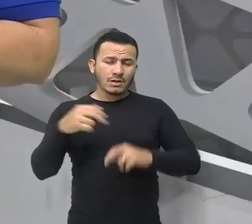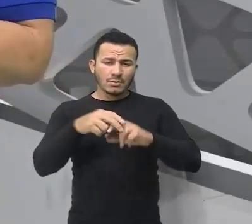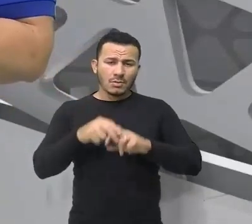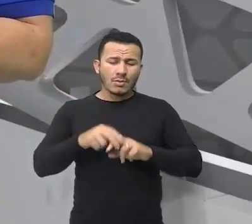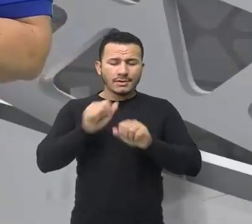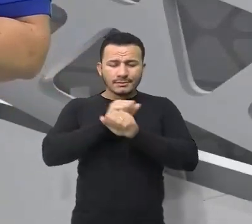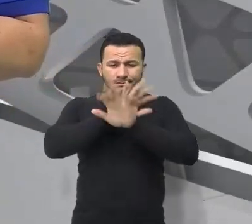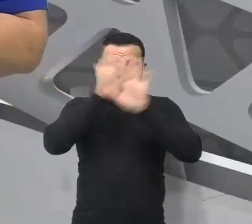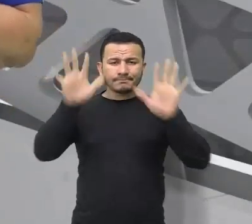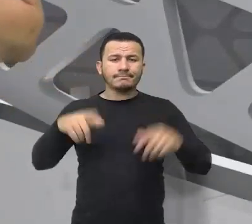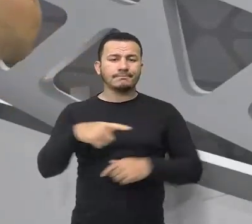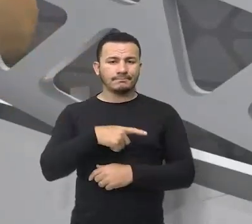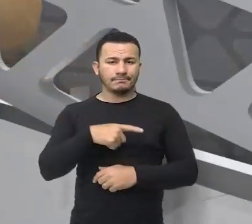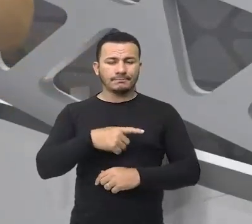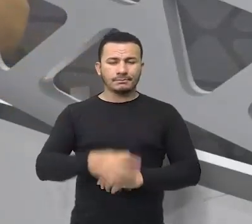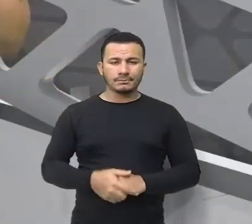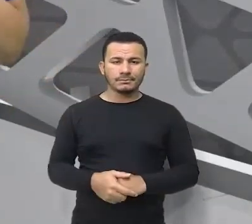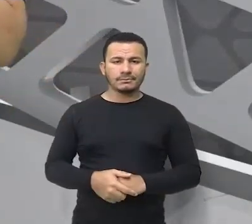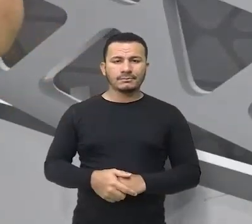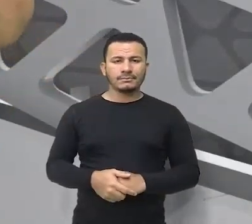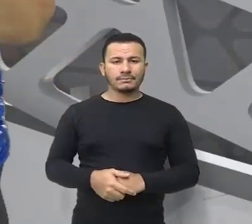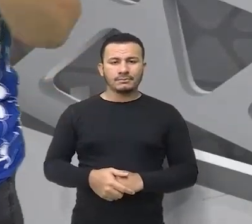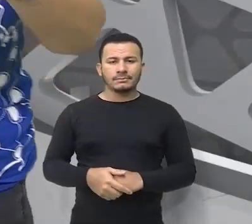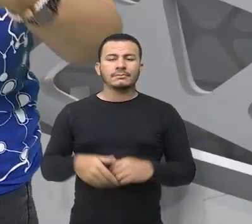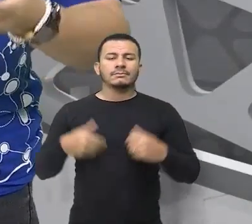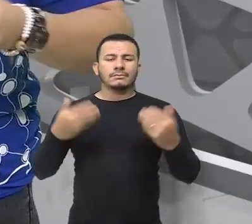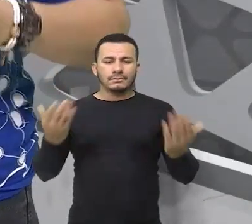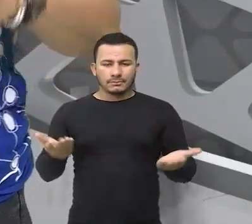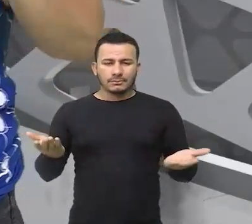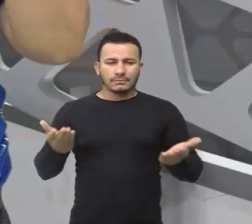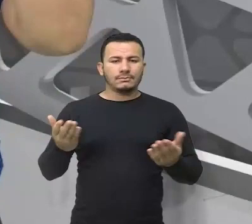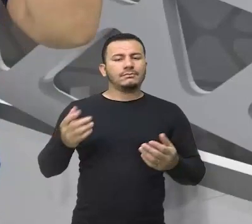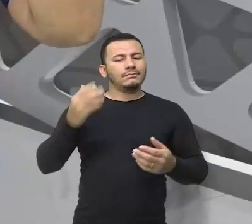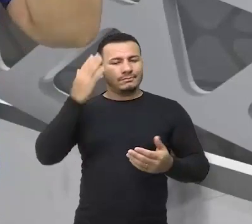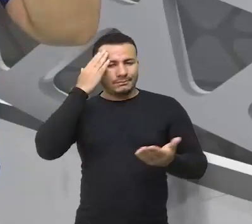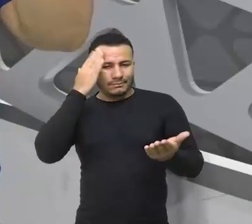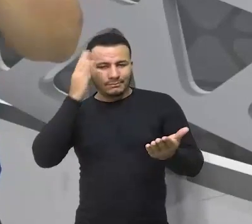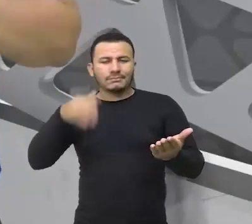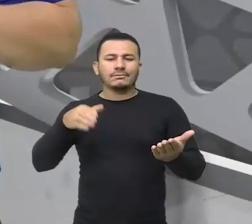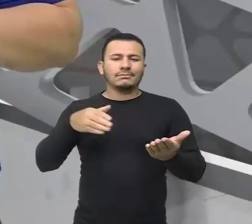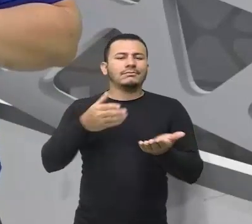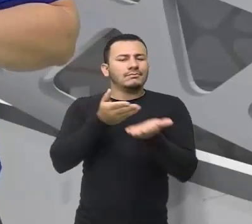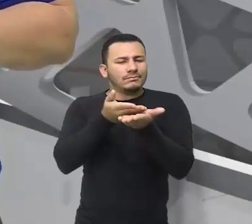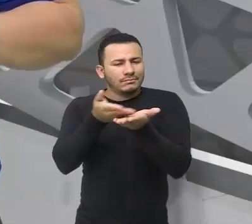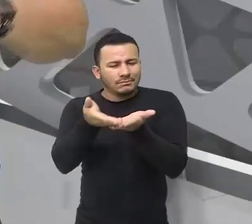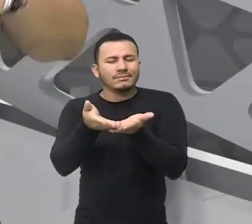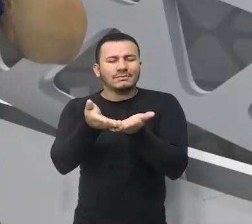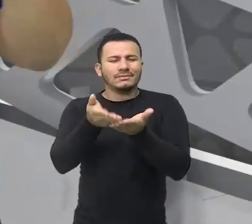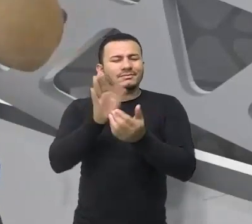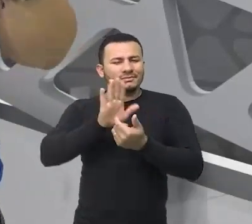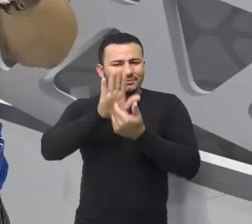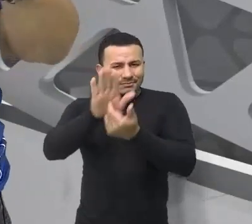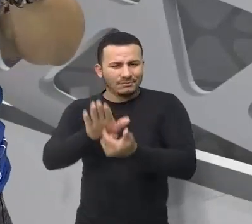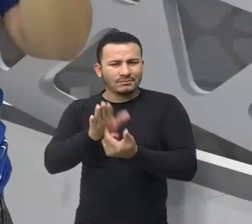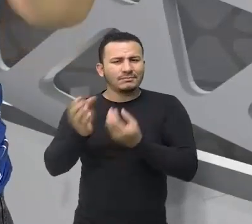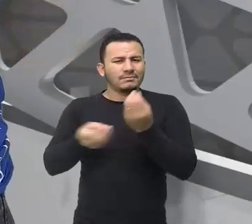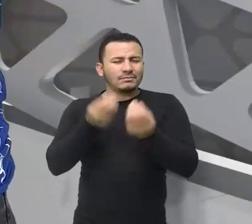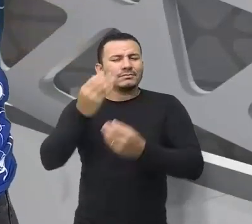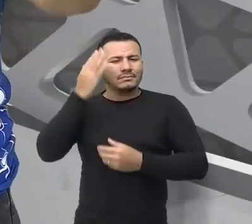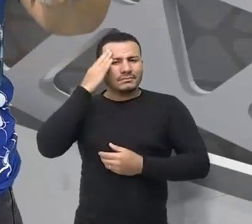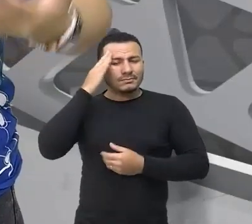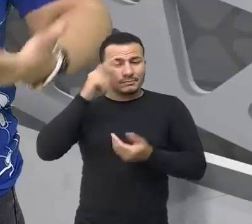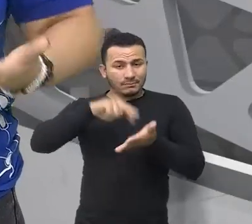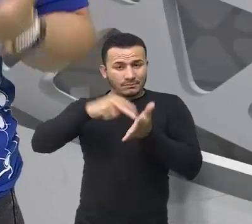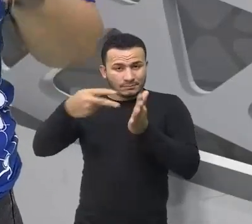efetivamente aconteça. E agora, que a gente já mostrou e já até iniciou um processo de interpretação, a gente vai, então,